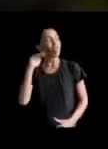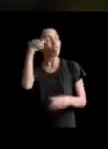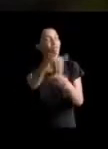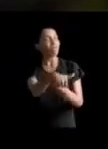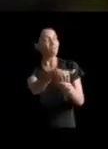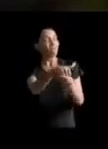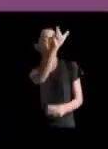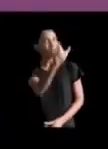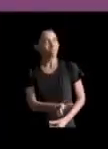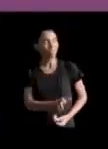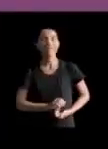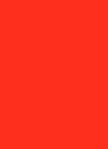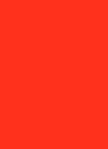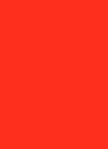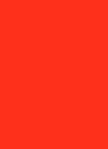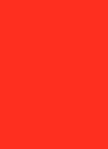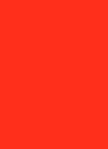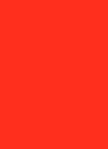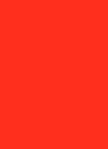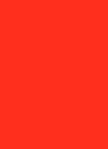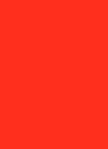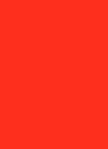voto Renata Souza, 50.